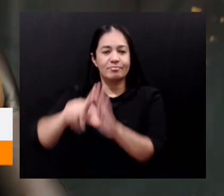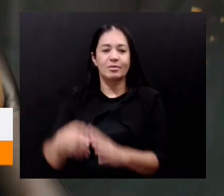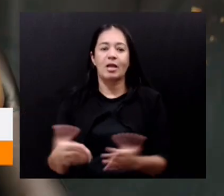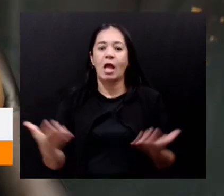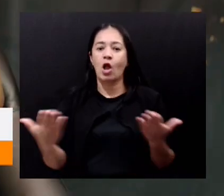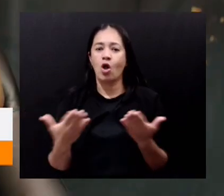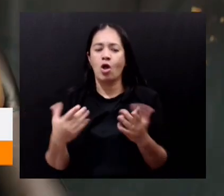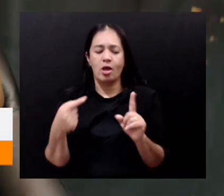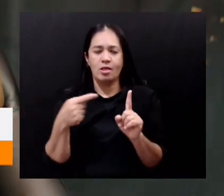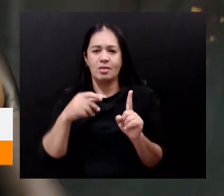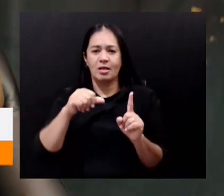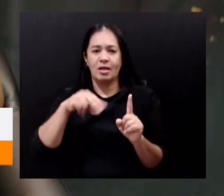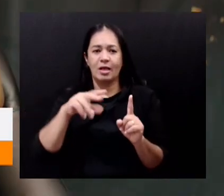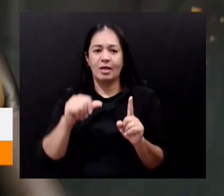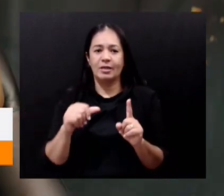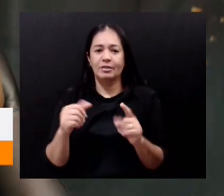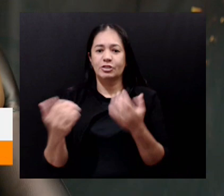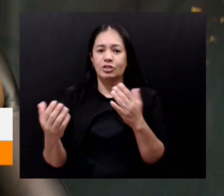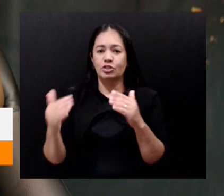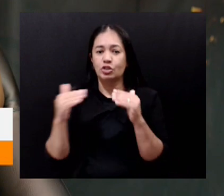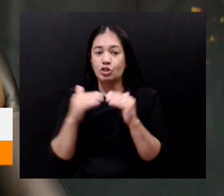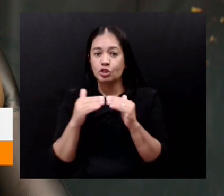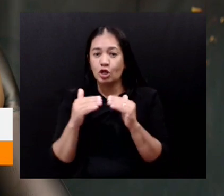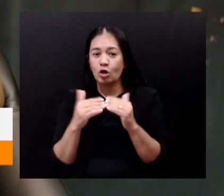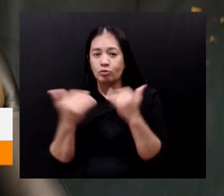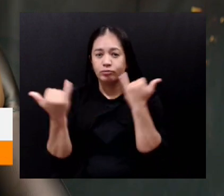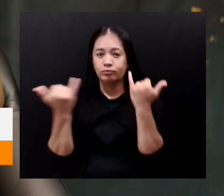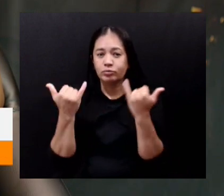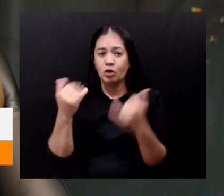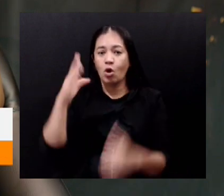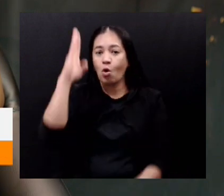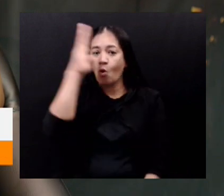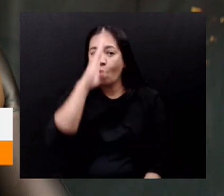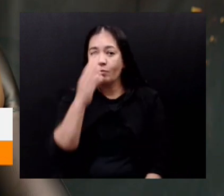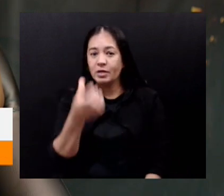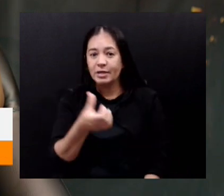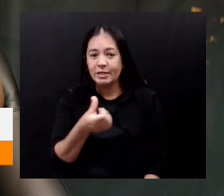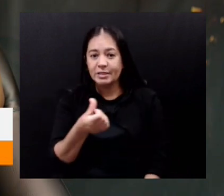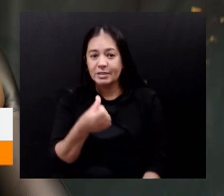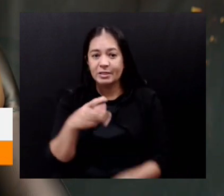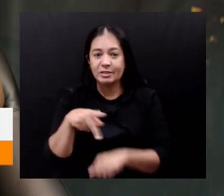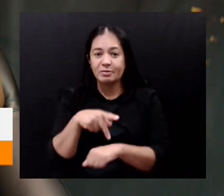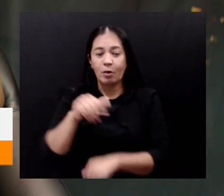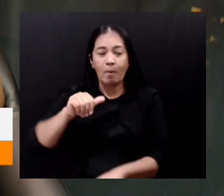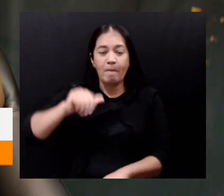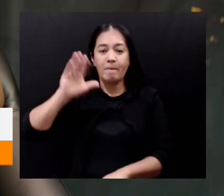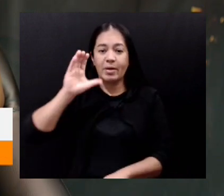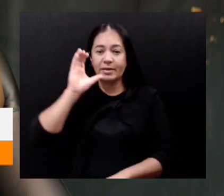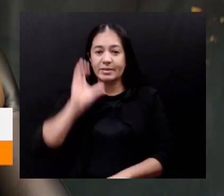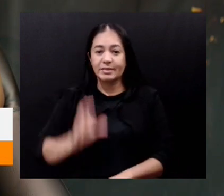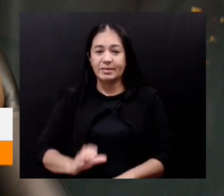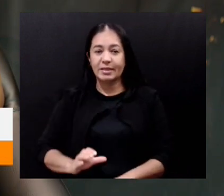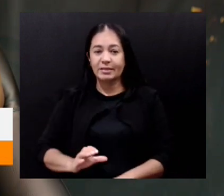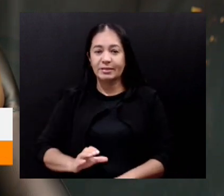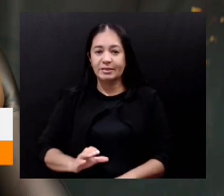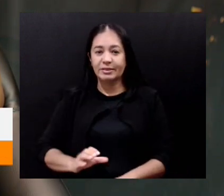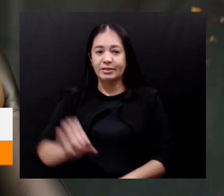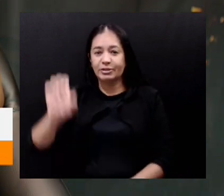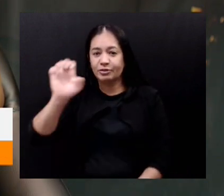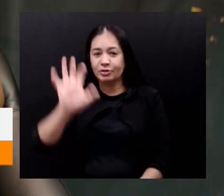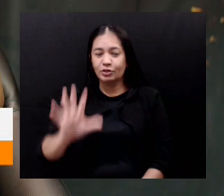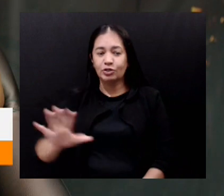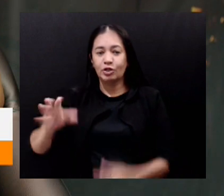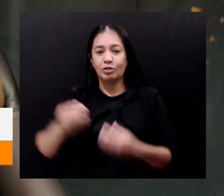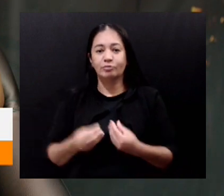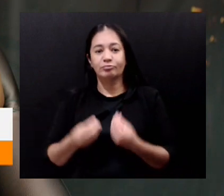Eurostat, o Brasil é o sexto país com mais cidadanias europeias concedidas em 2023, com